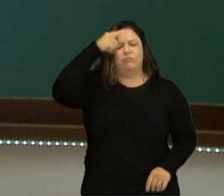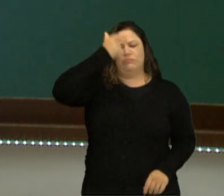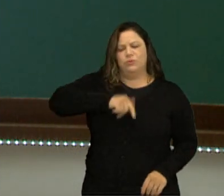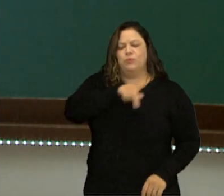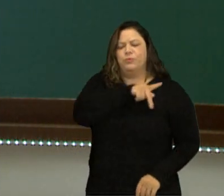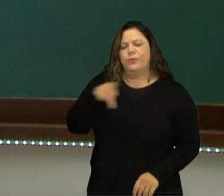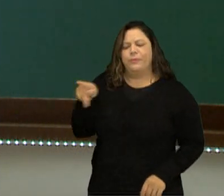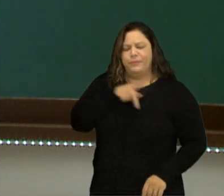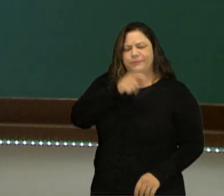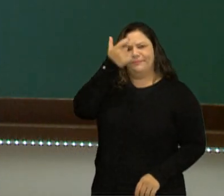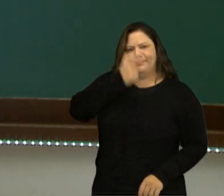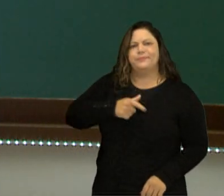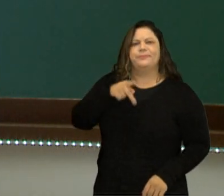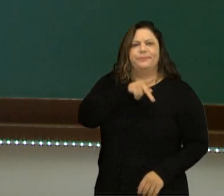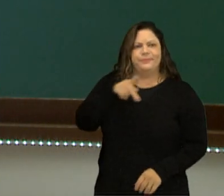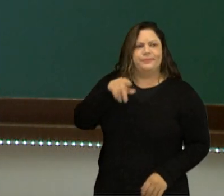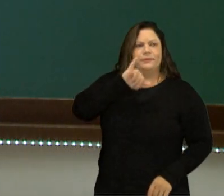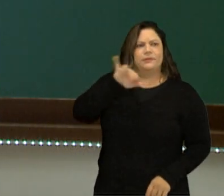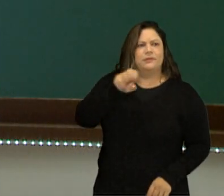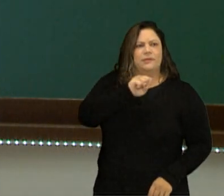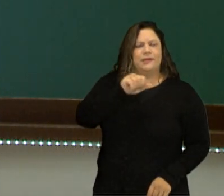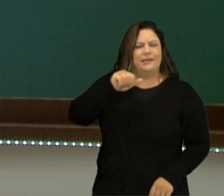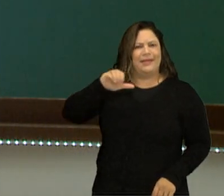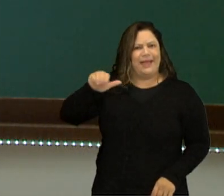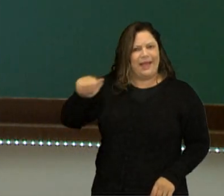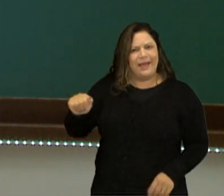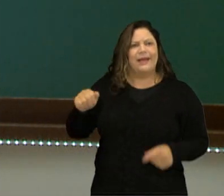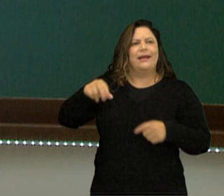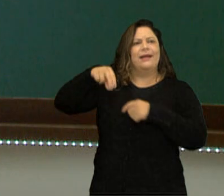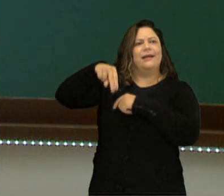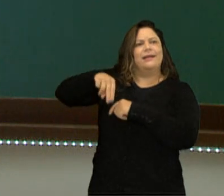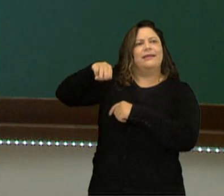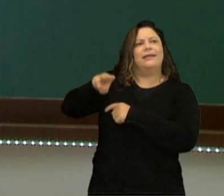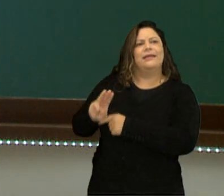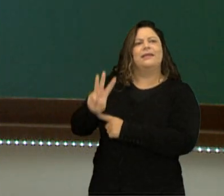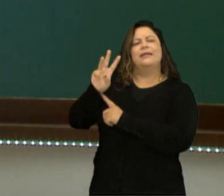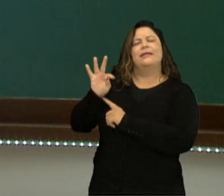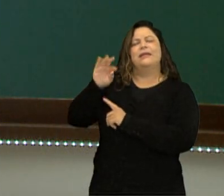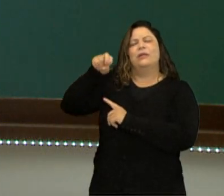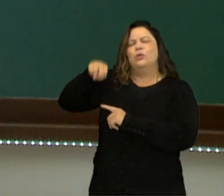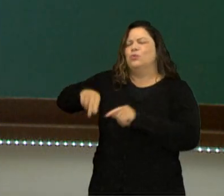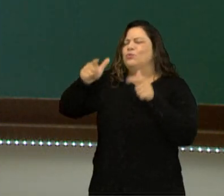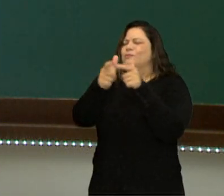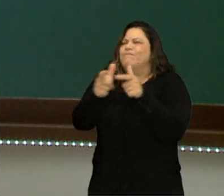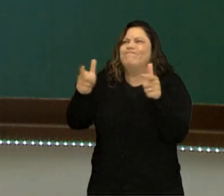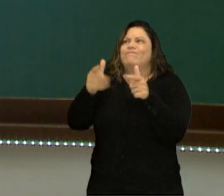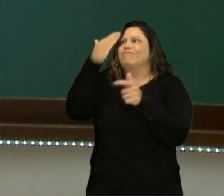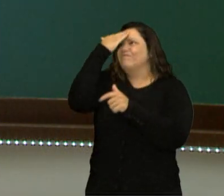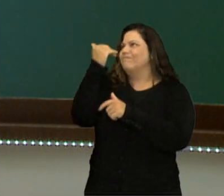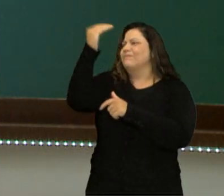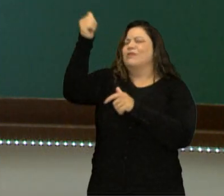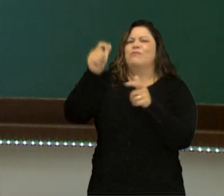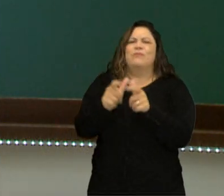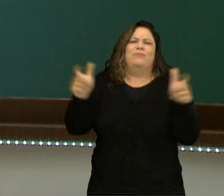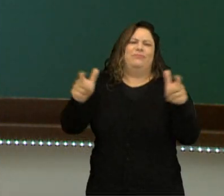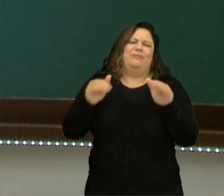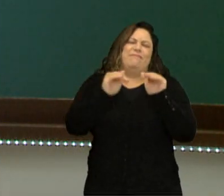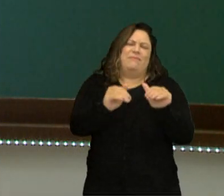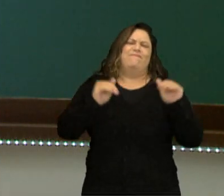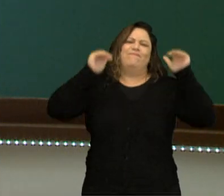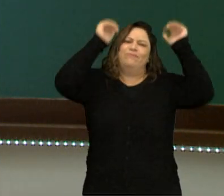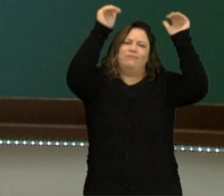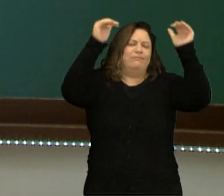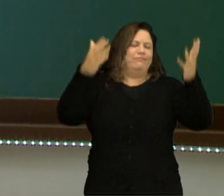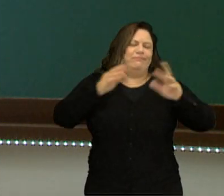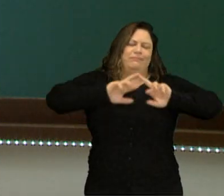física, Isaac Newton, ele foi o maior cientista que a humanidade teve. Você pode pensar em Einstein,